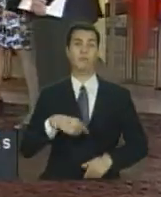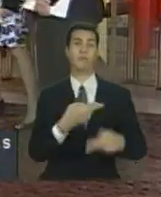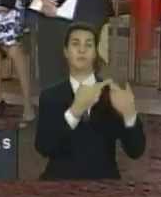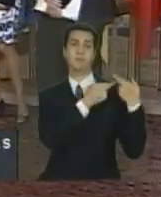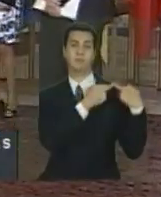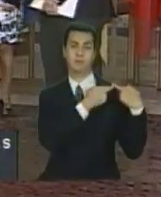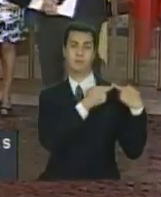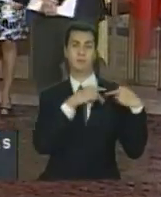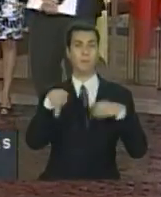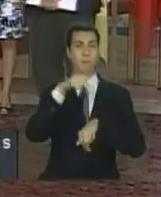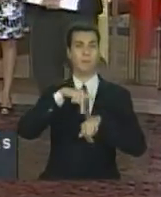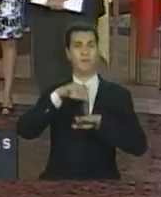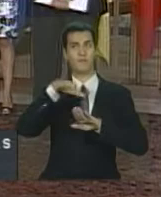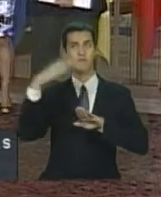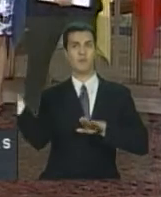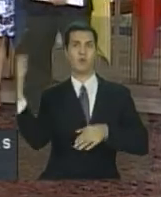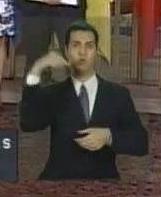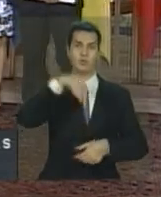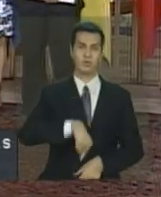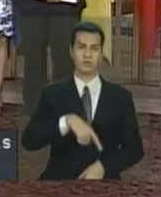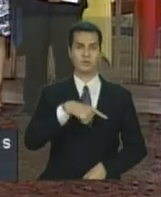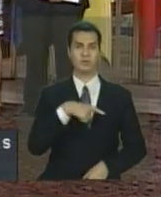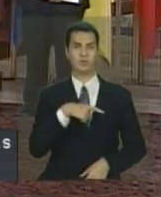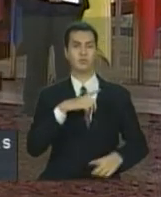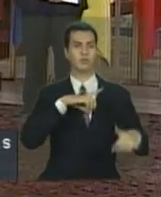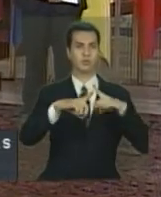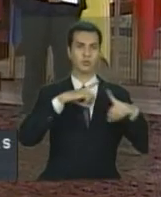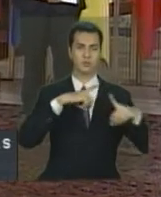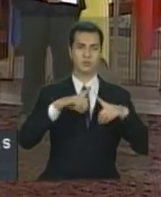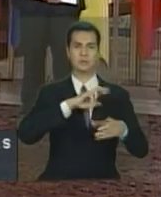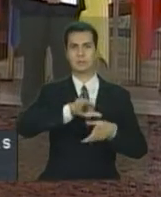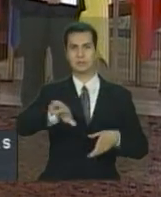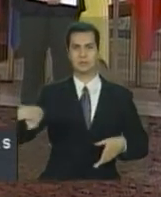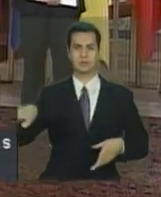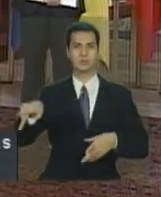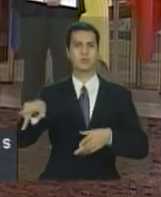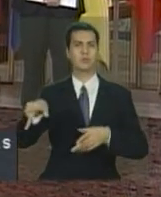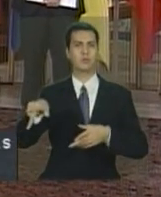em qualquer discussão que envolva outras nações ou